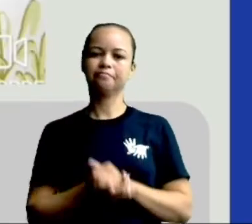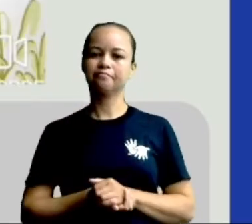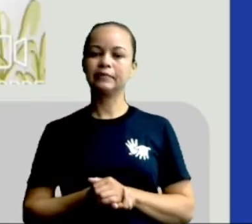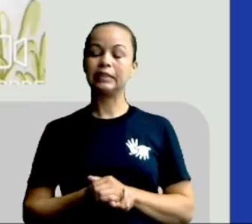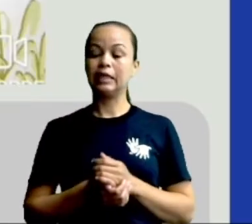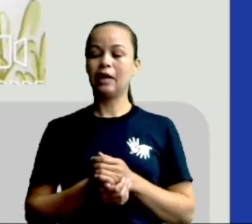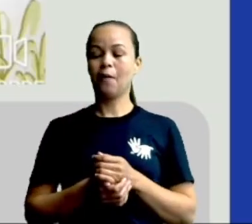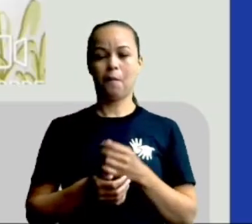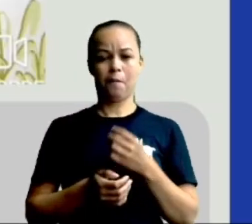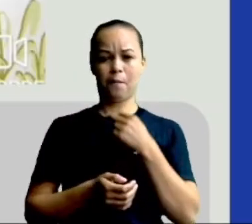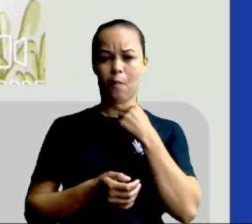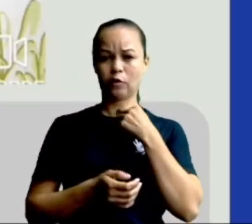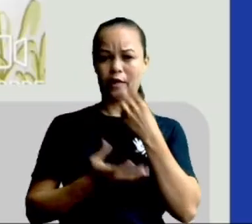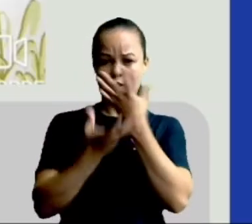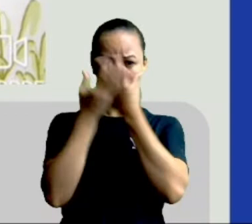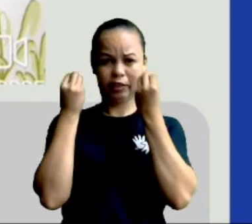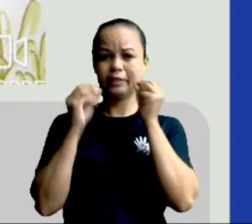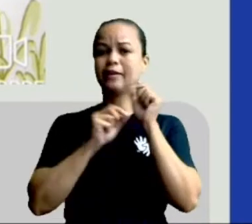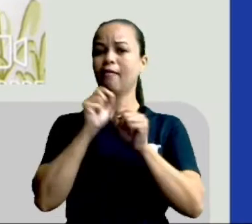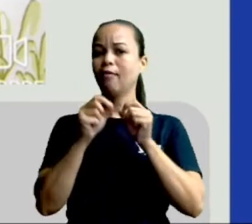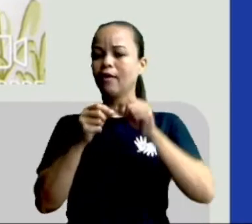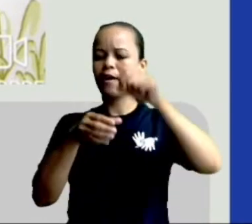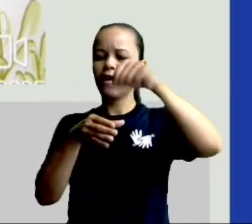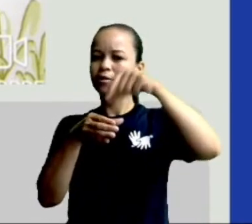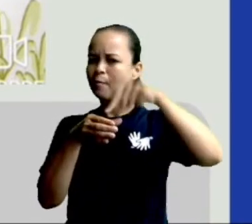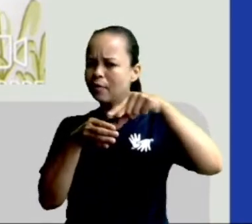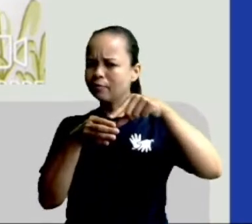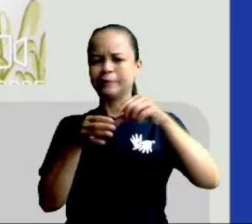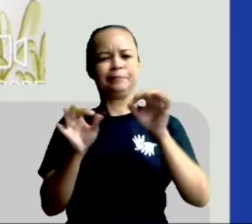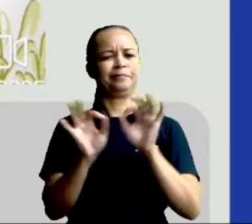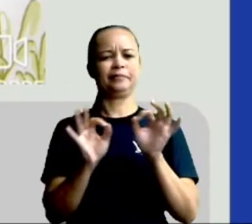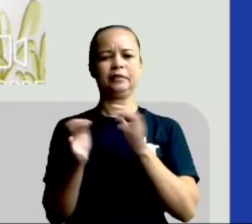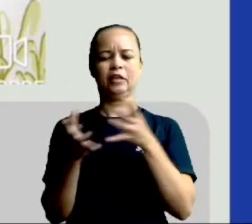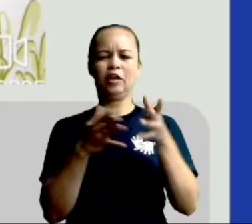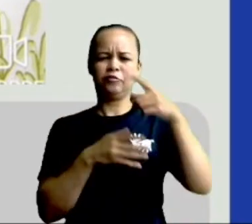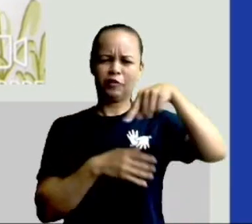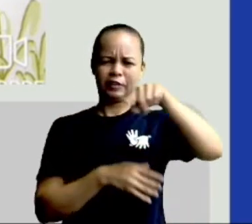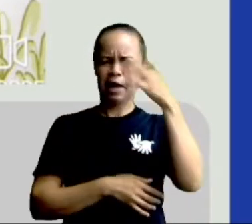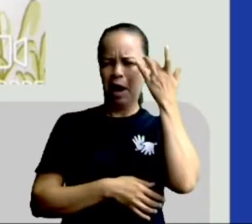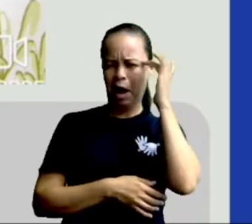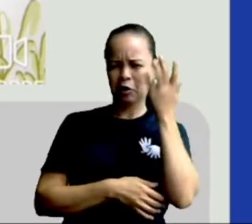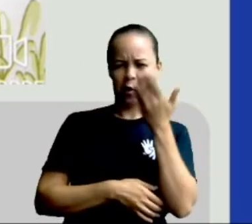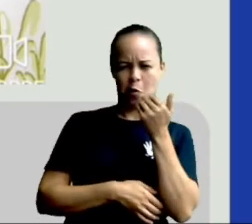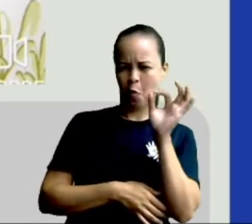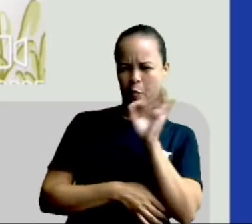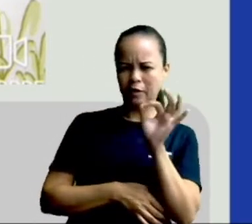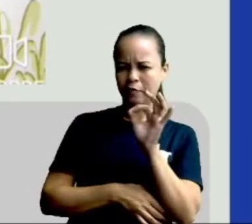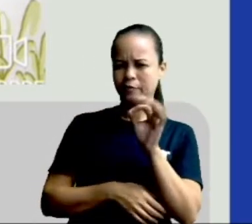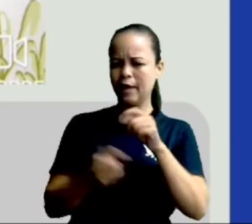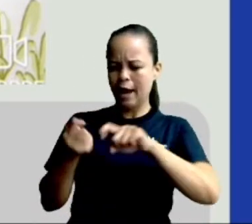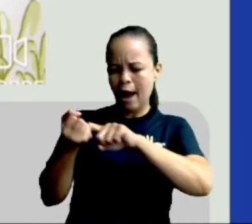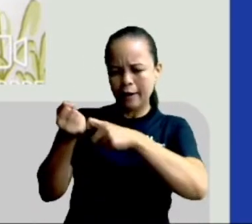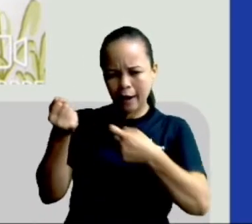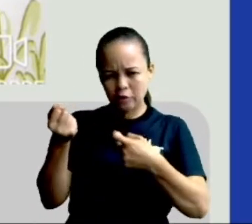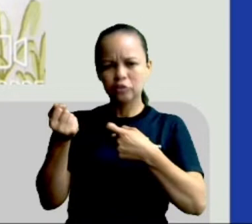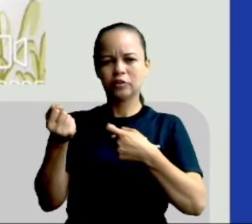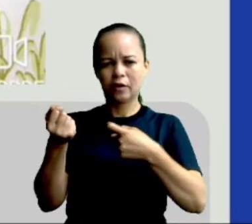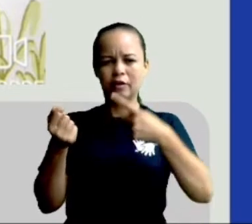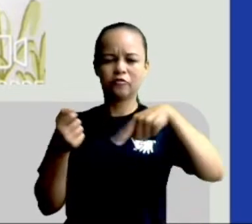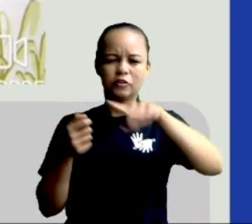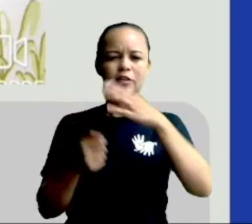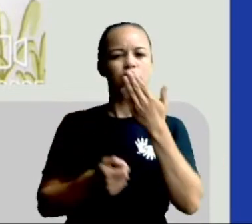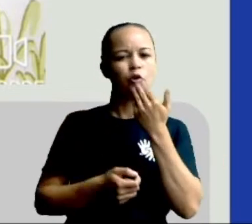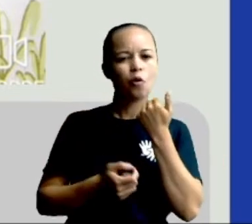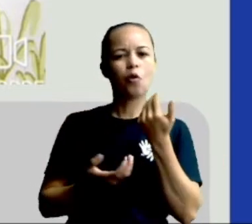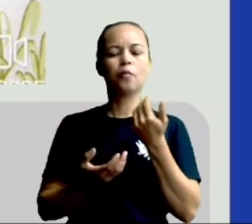podemos esquecer das sementes, né, pessoal? Para quem não acha que come semente, a castanha que você come, o amendoim que